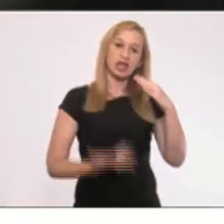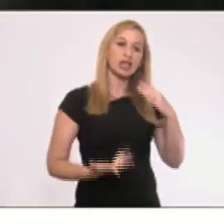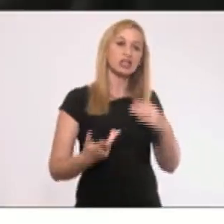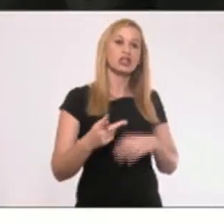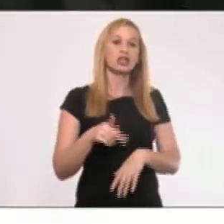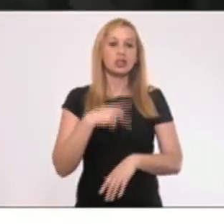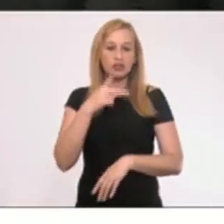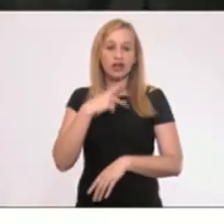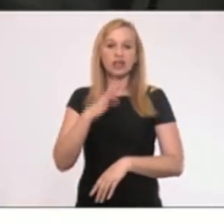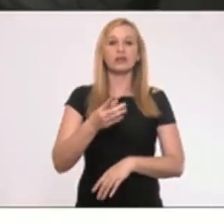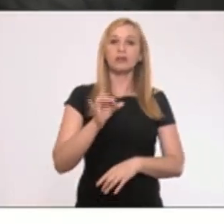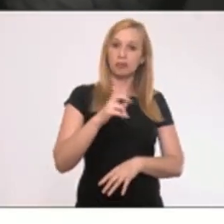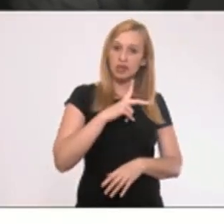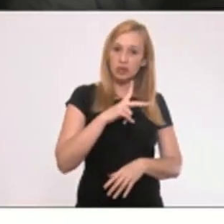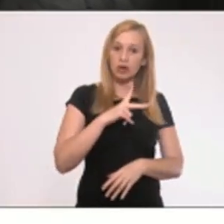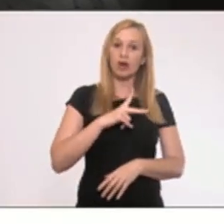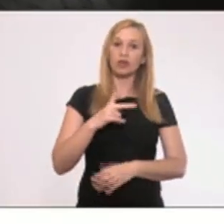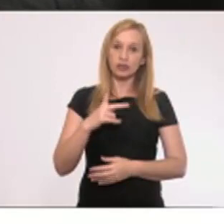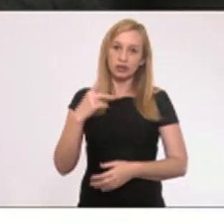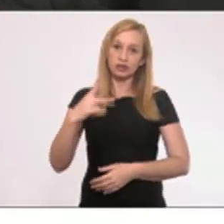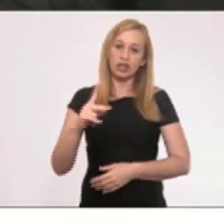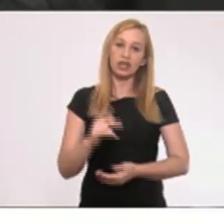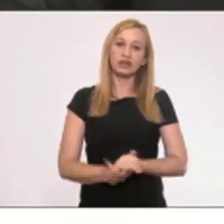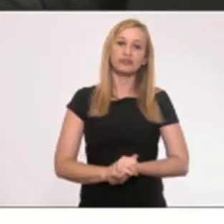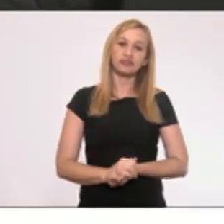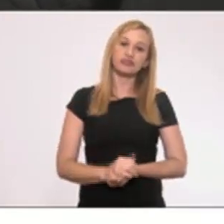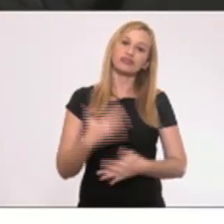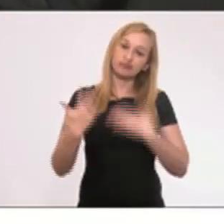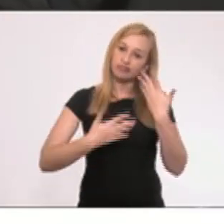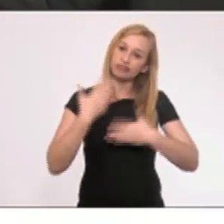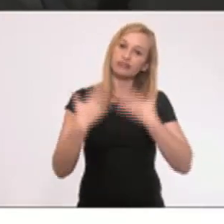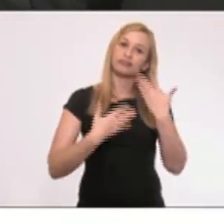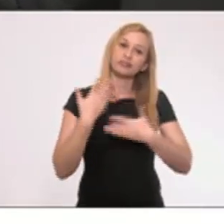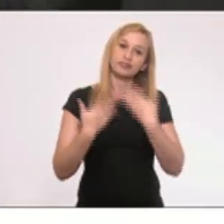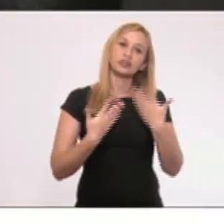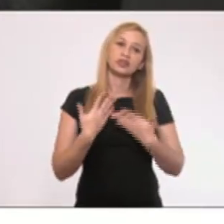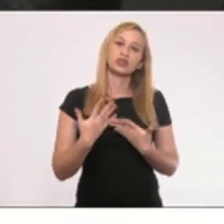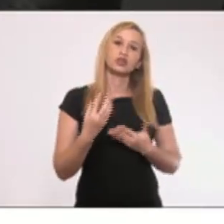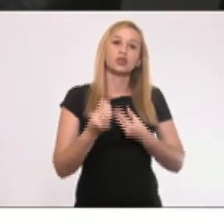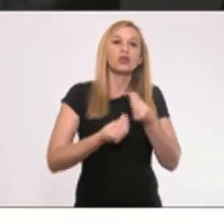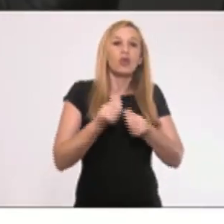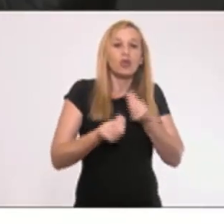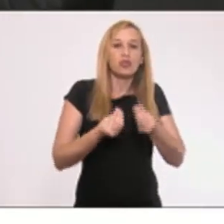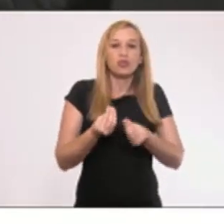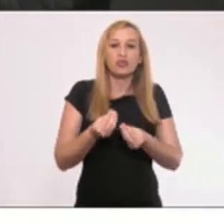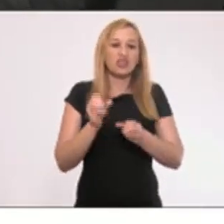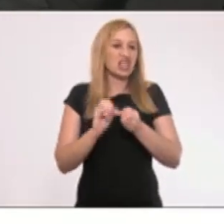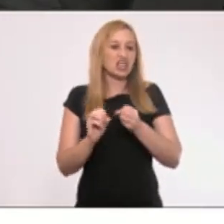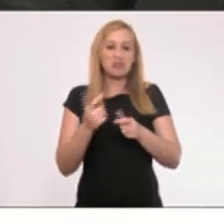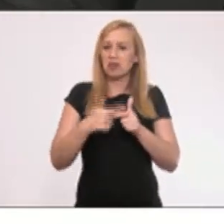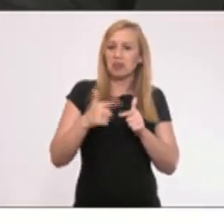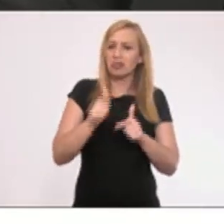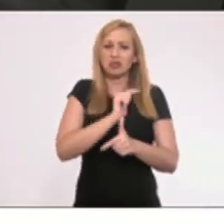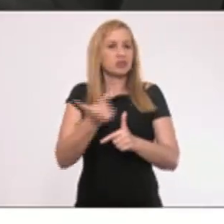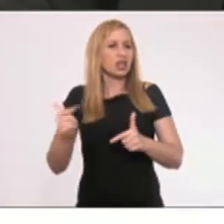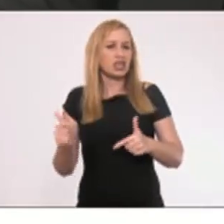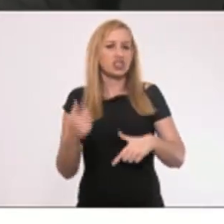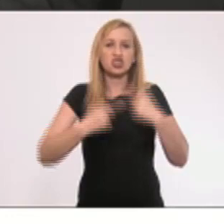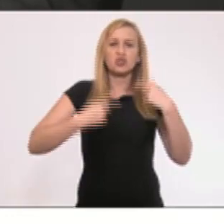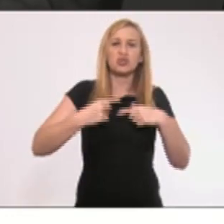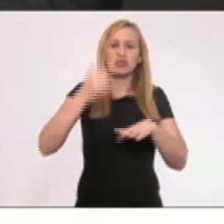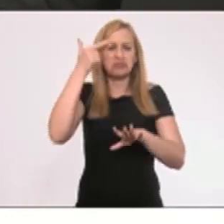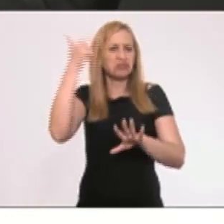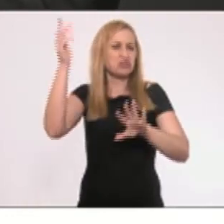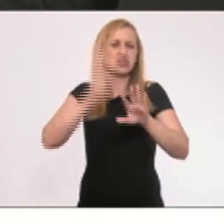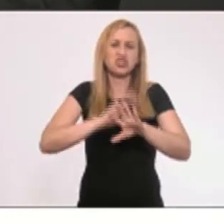campo exclusivamente pessoal, fica aqui a minha ratificação, como faria sem menor problema, independente de discussões